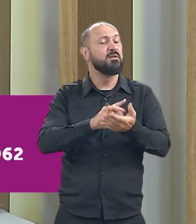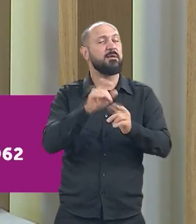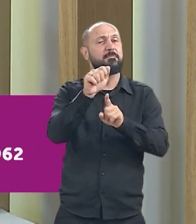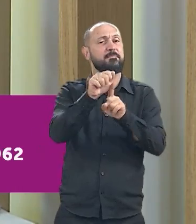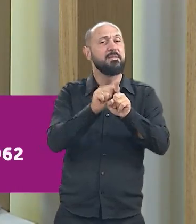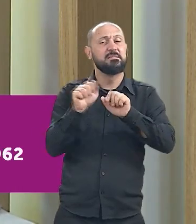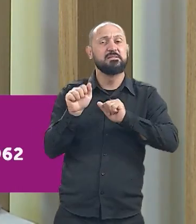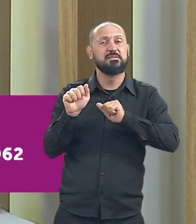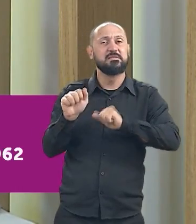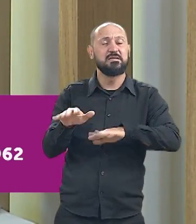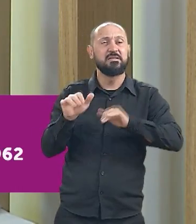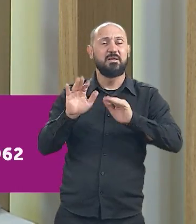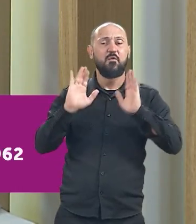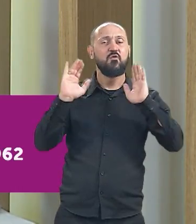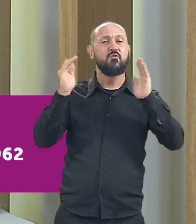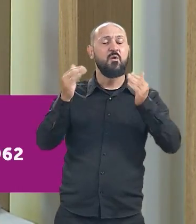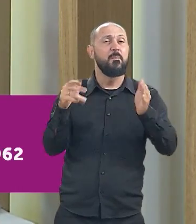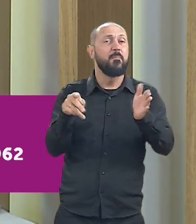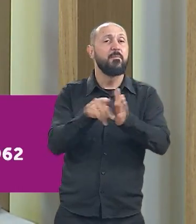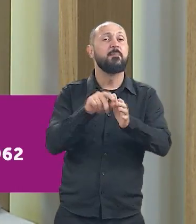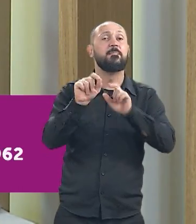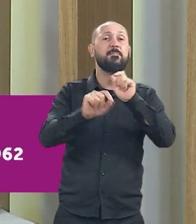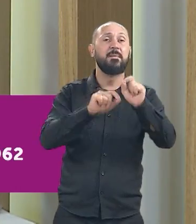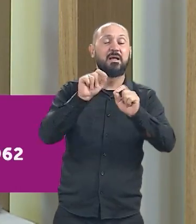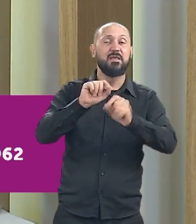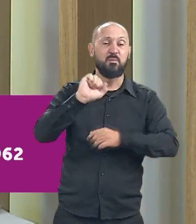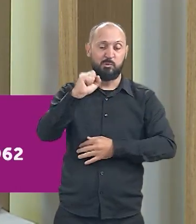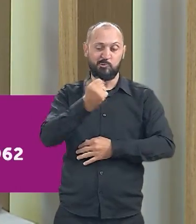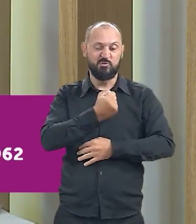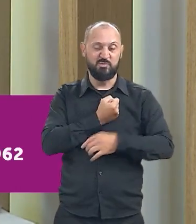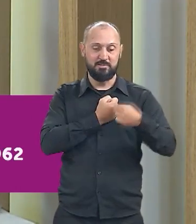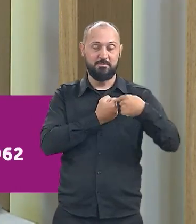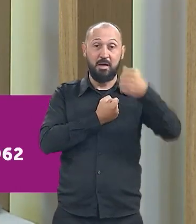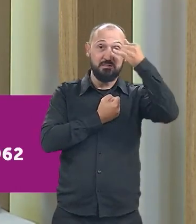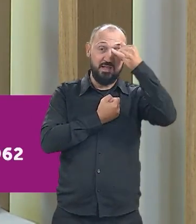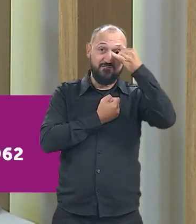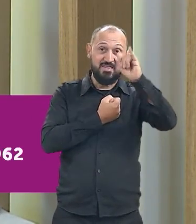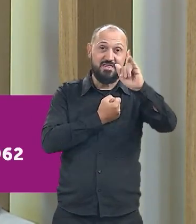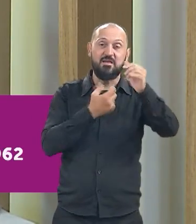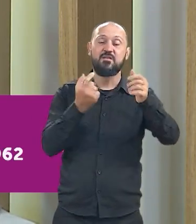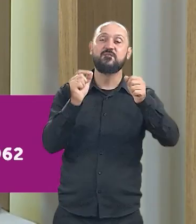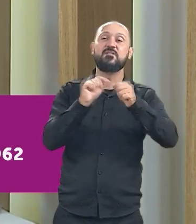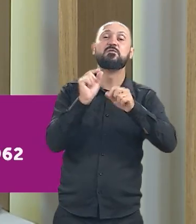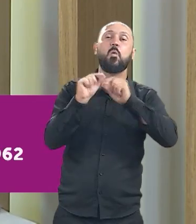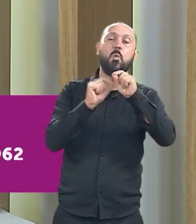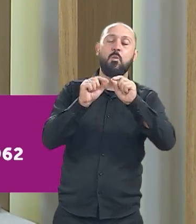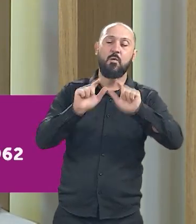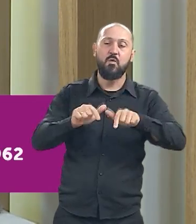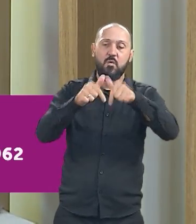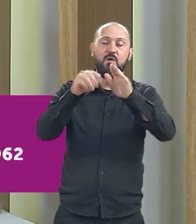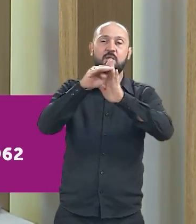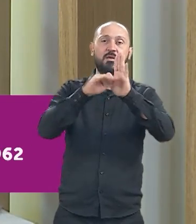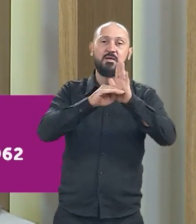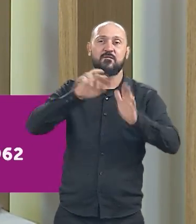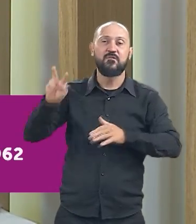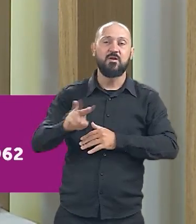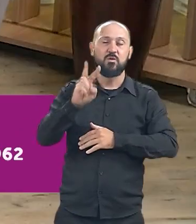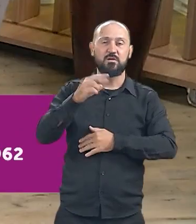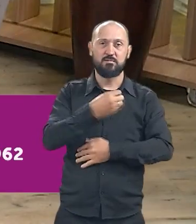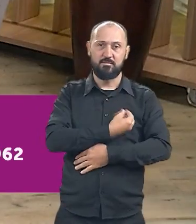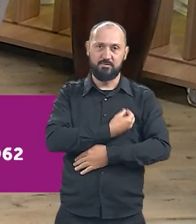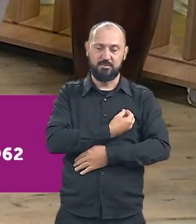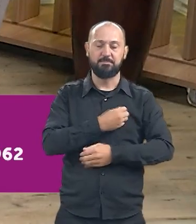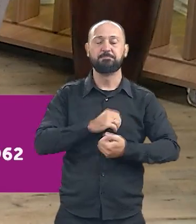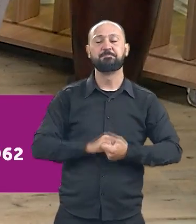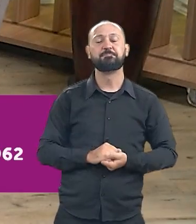que se dedica à prevenção do suicídio, que se faz através de ações que valorizam a vida. Muito bem,